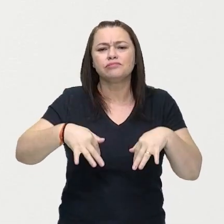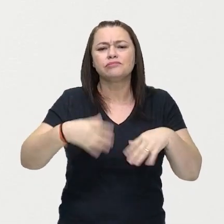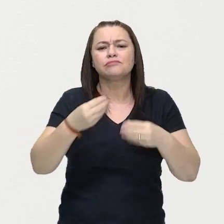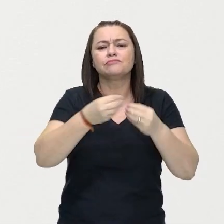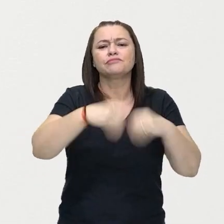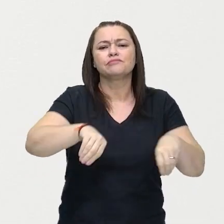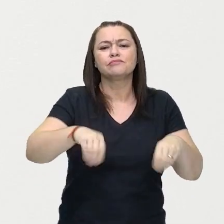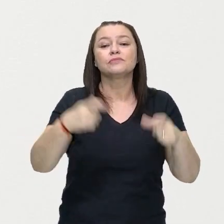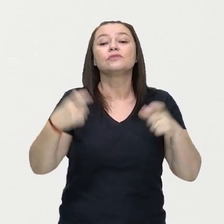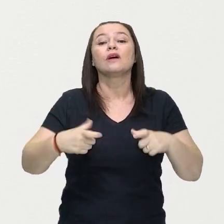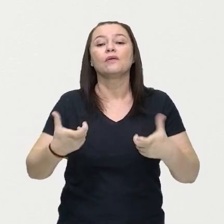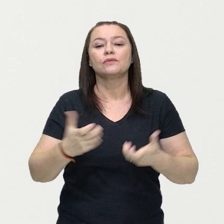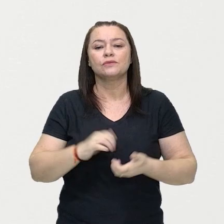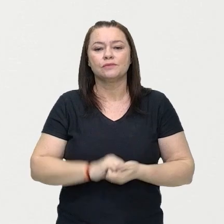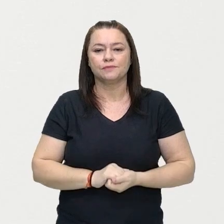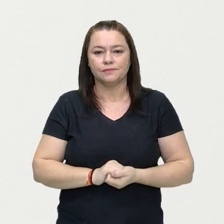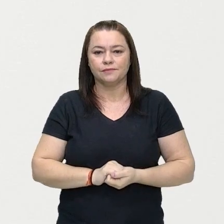aí.